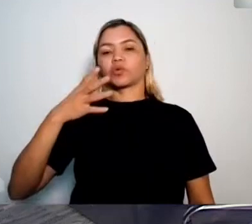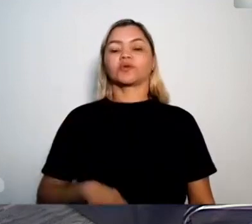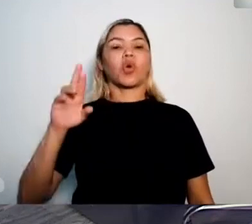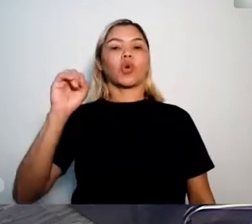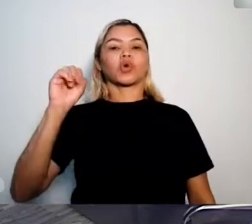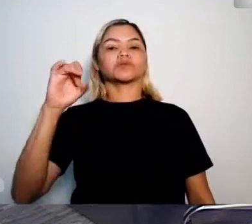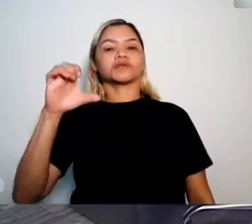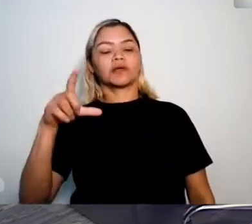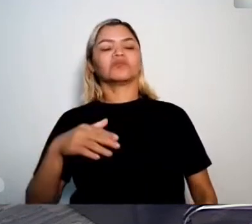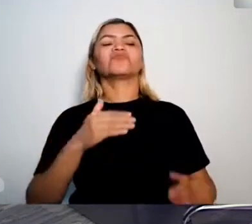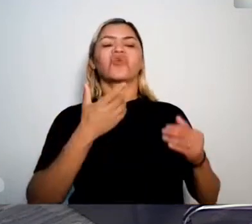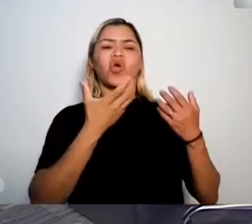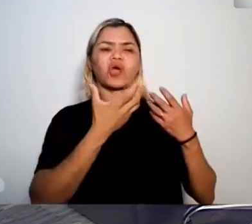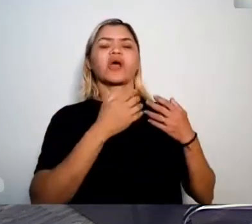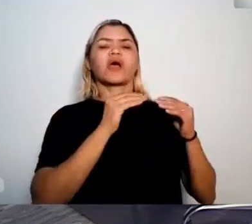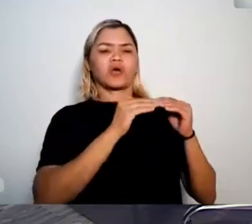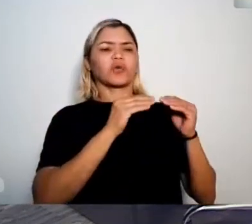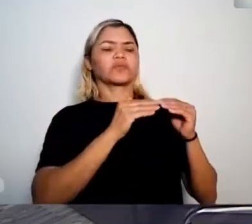ao destaque do vereador.